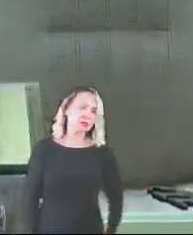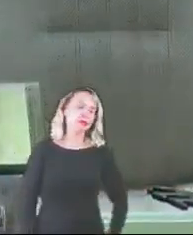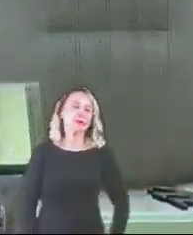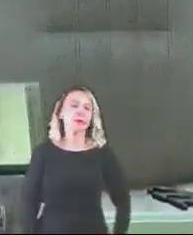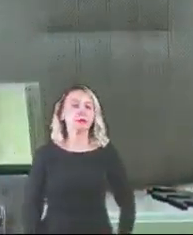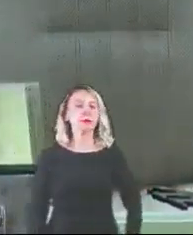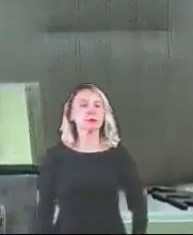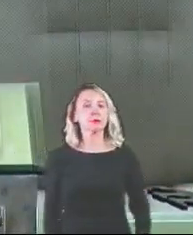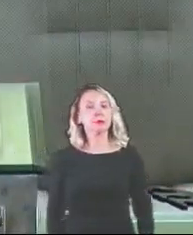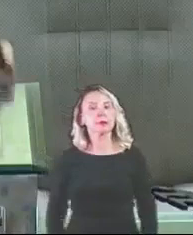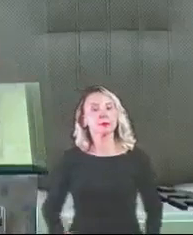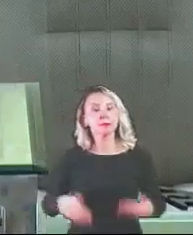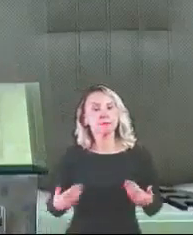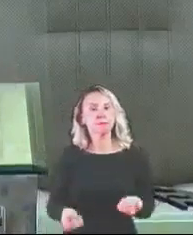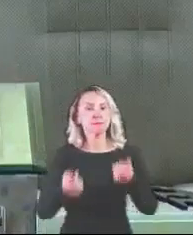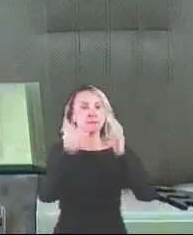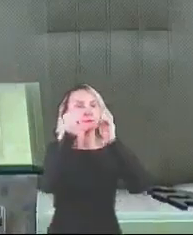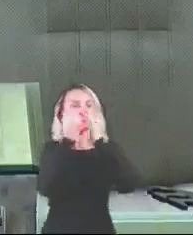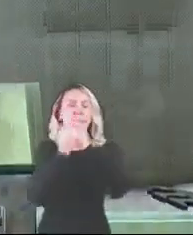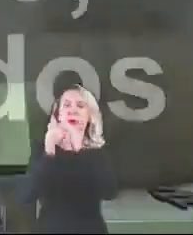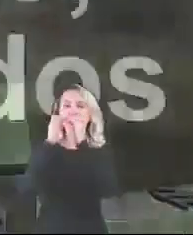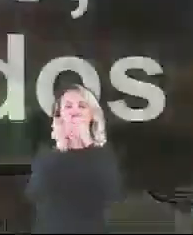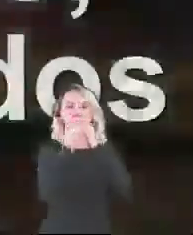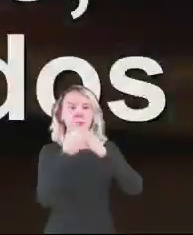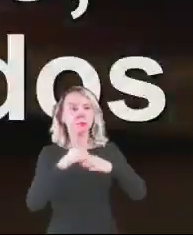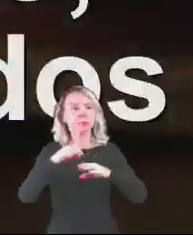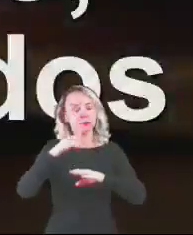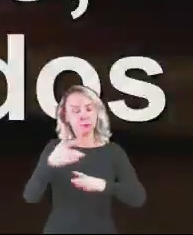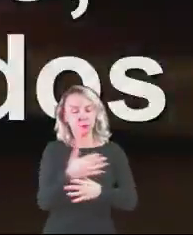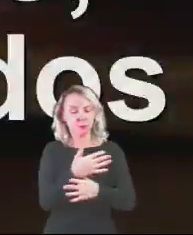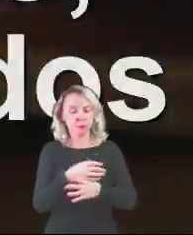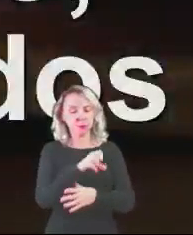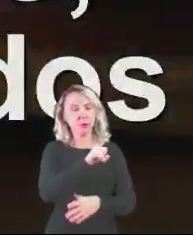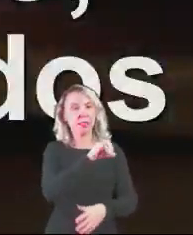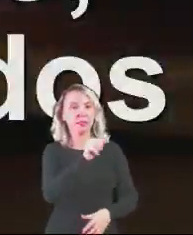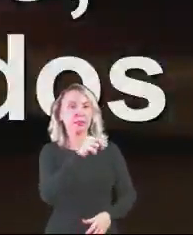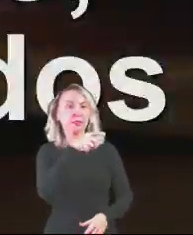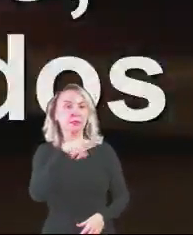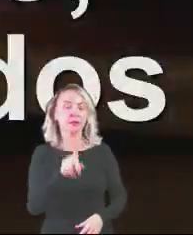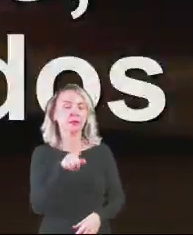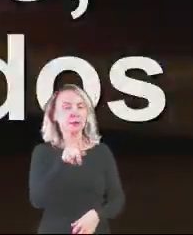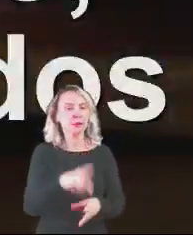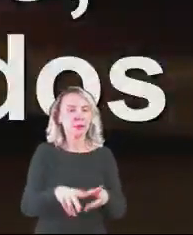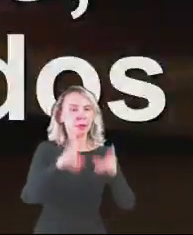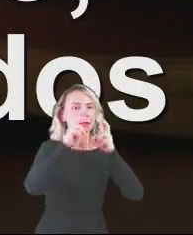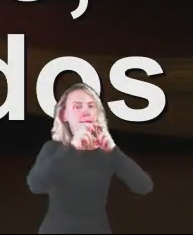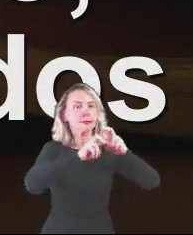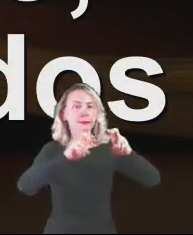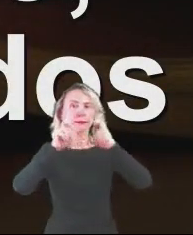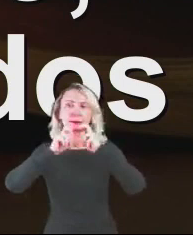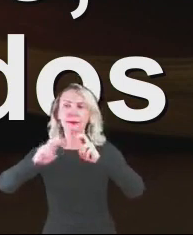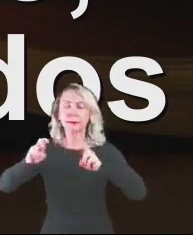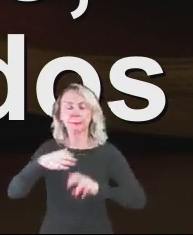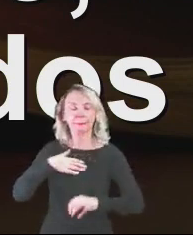Tocai a trombeta em Sião e clamai em alta voz no meu santo